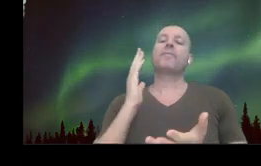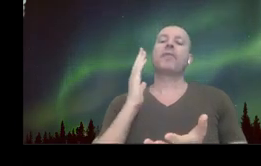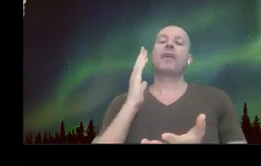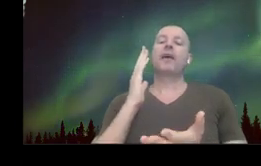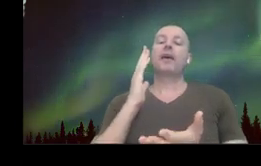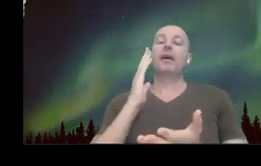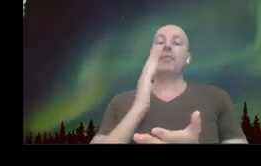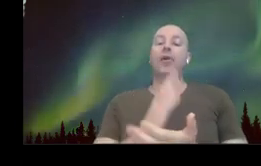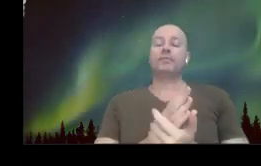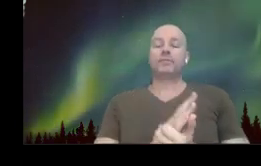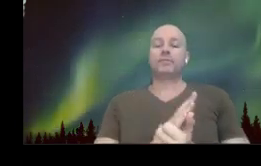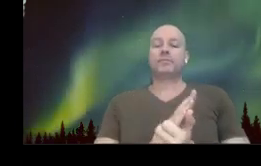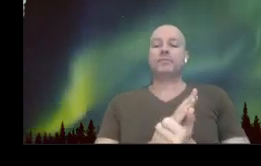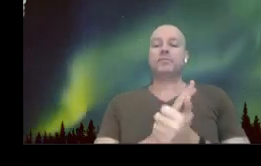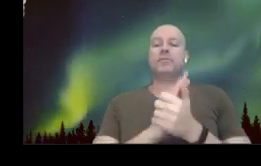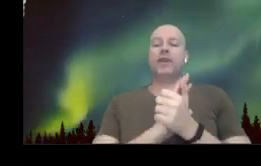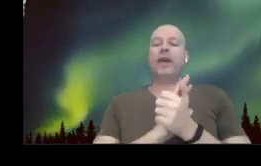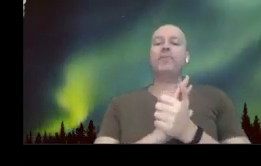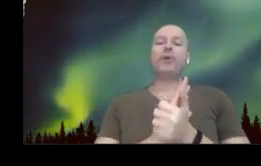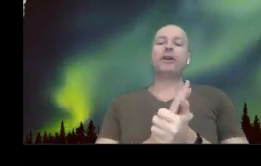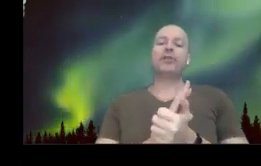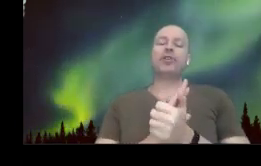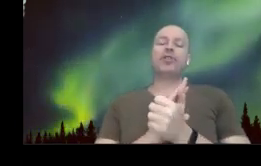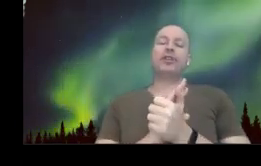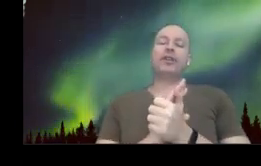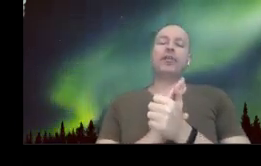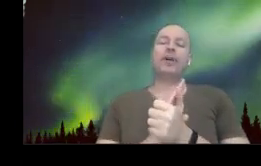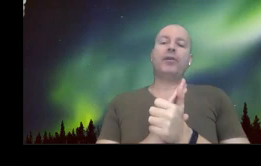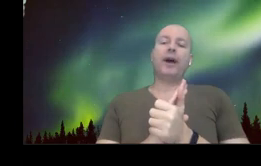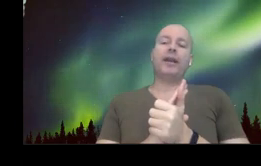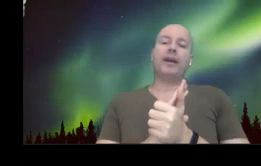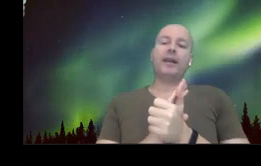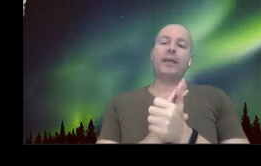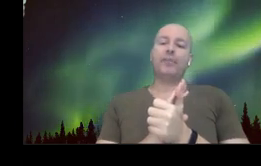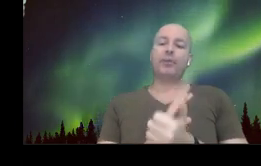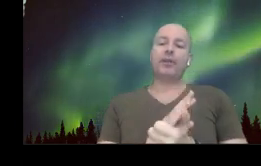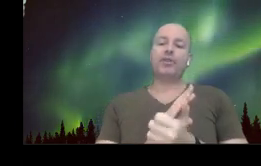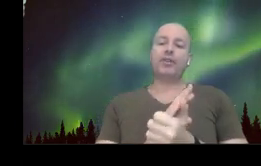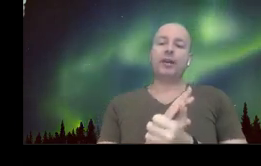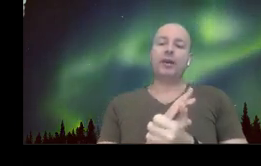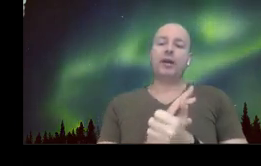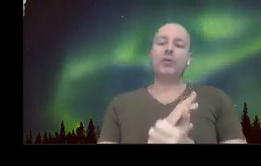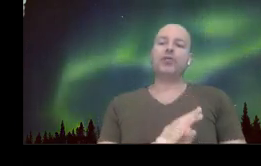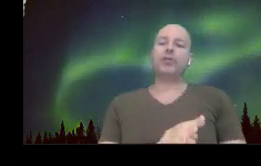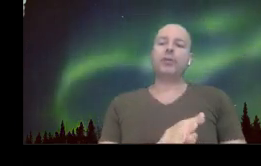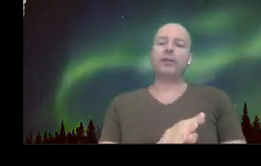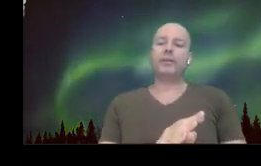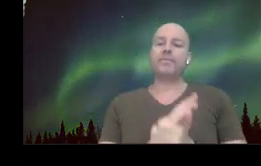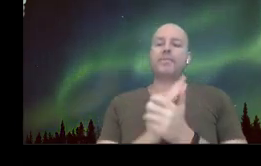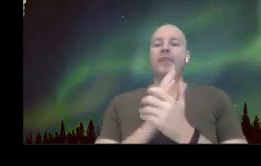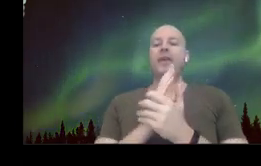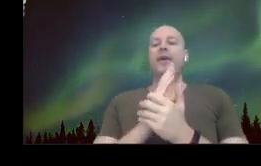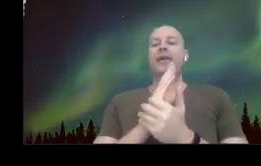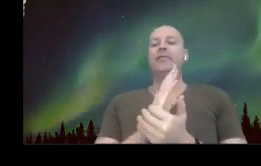legal. Bom, é importante a gente entender como é que uma área protegida é